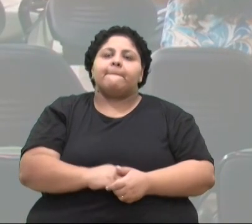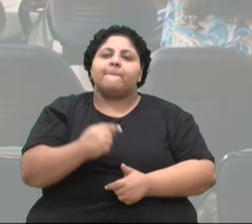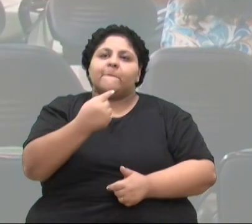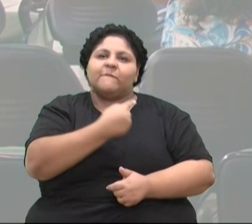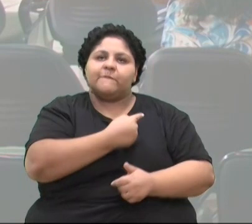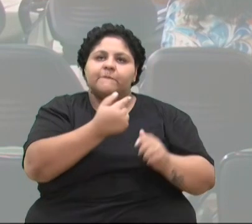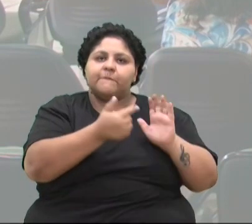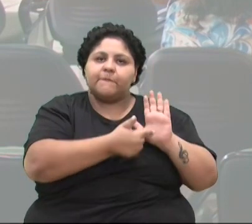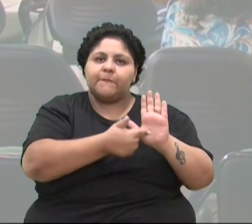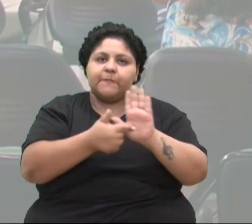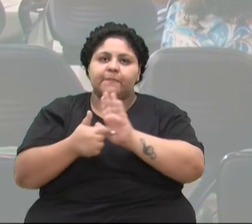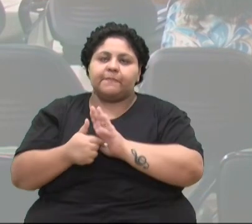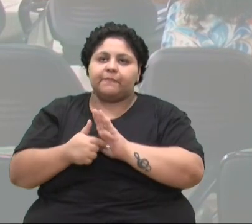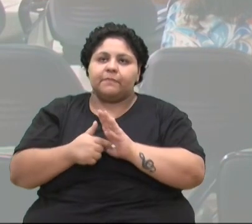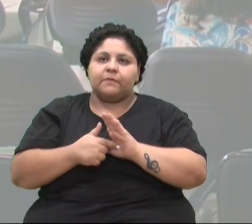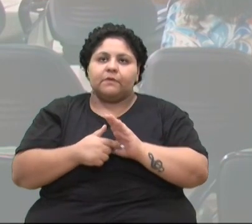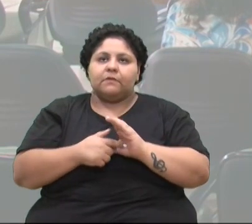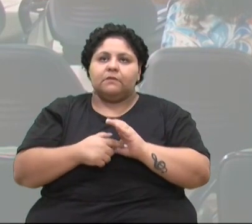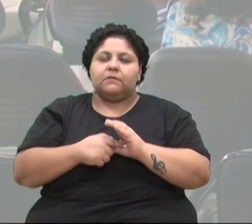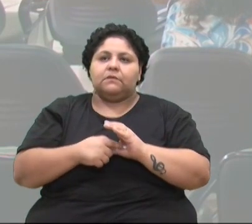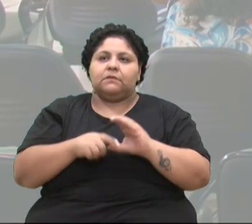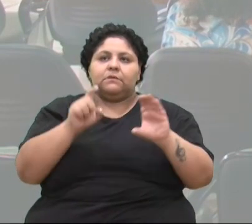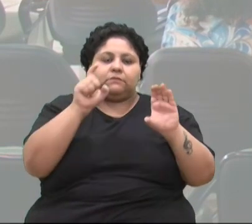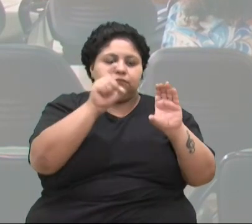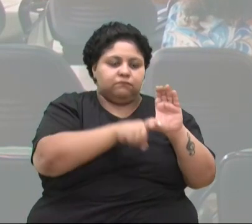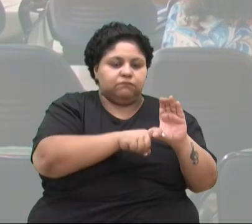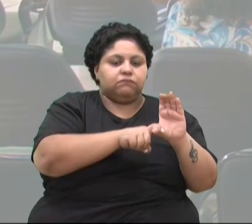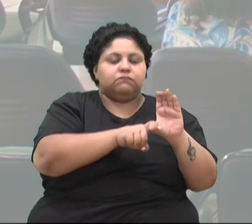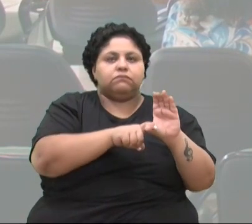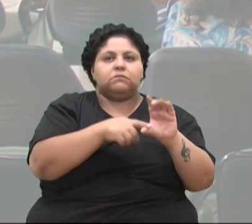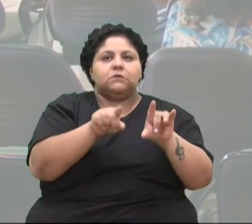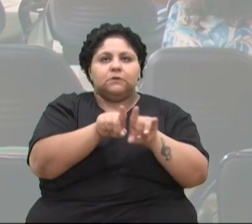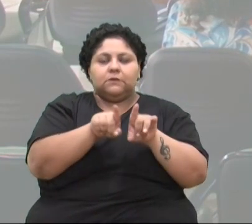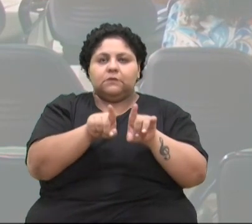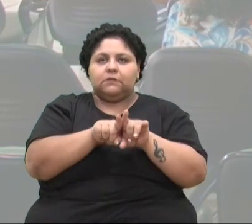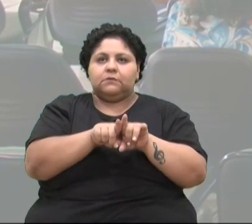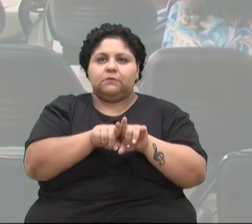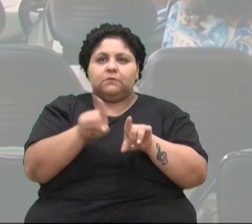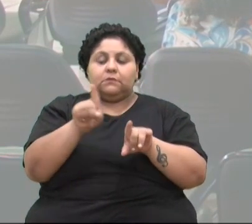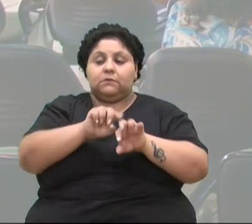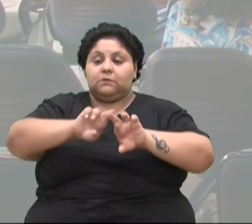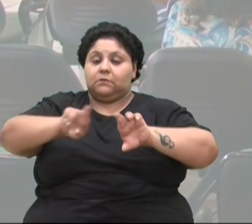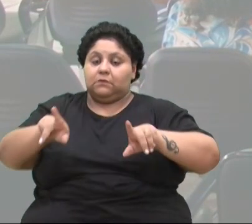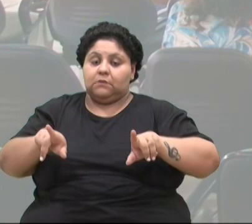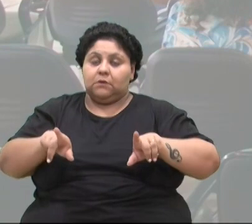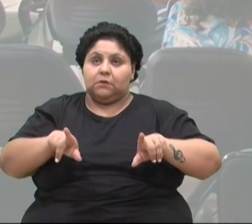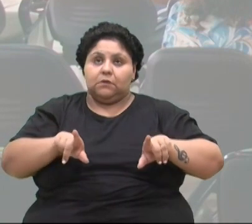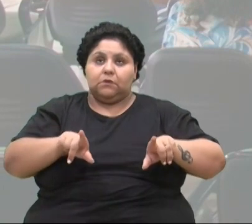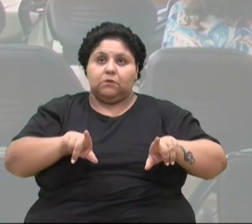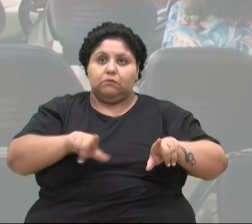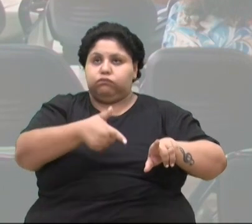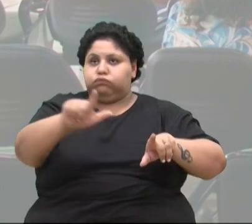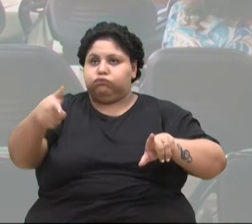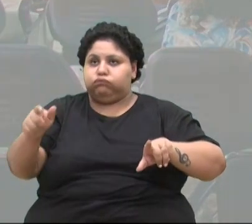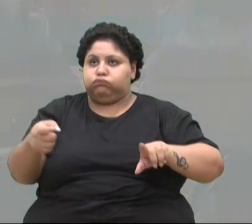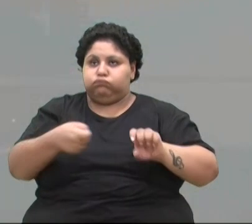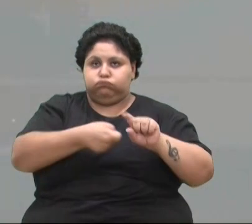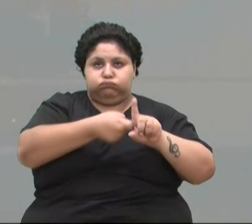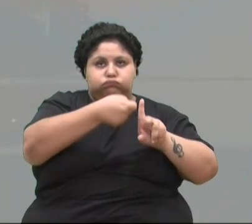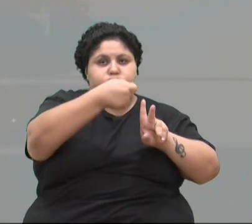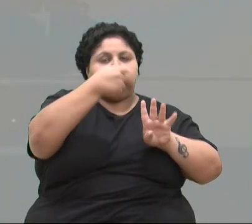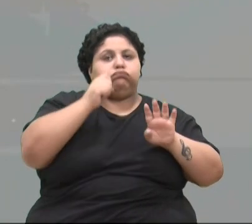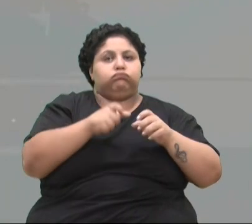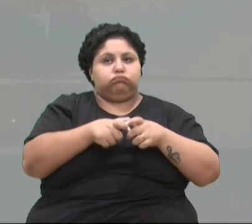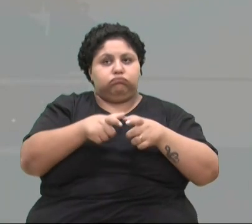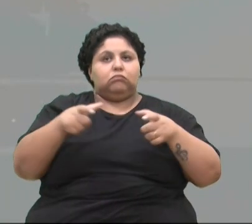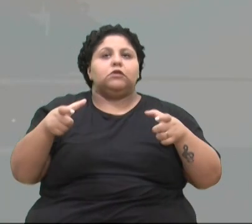apresentar as despesas, onde todo esse recurso está sendo aplicado. Então, não diferente também dos outros quadrimestres, o grande volume de